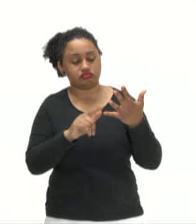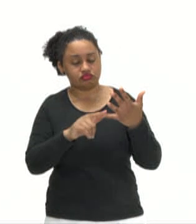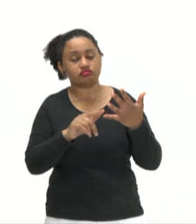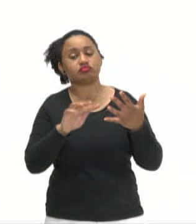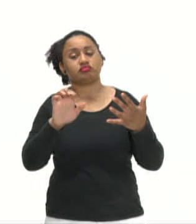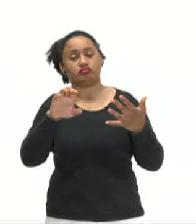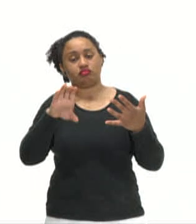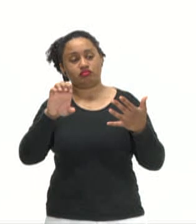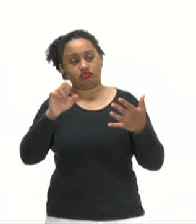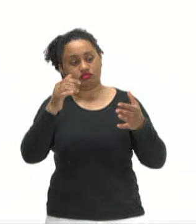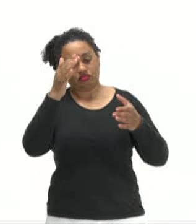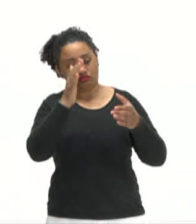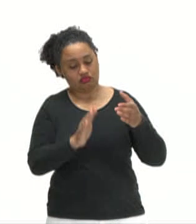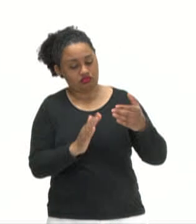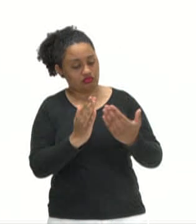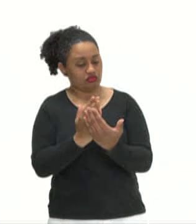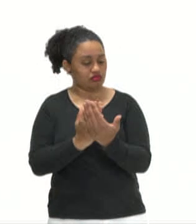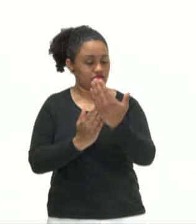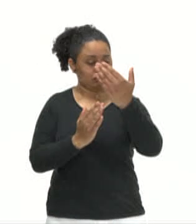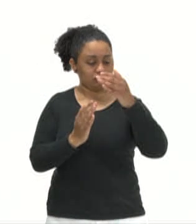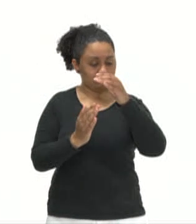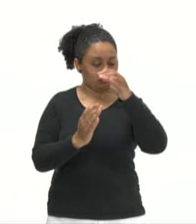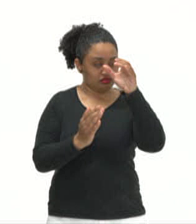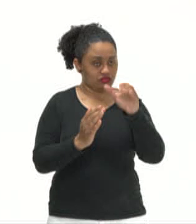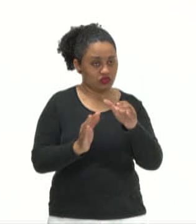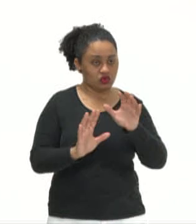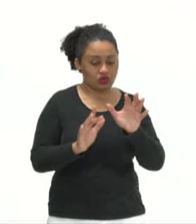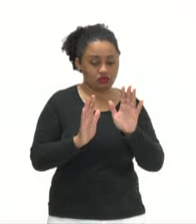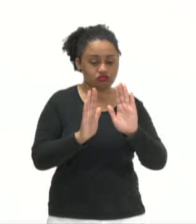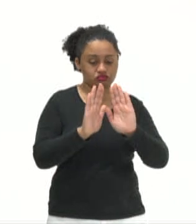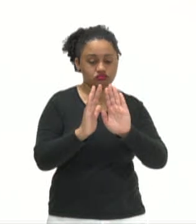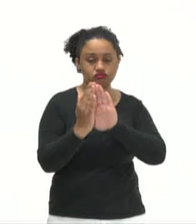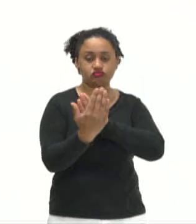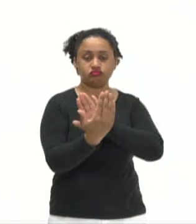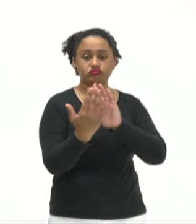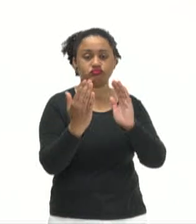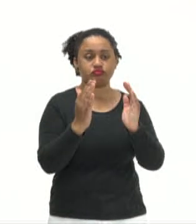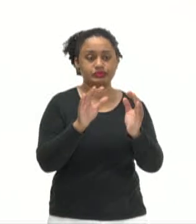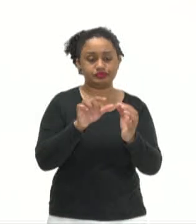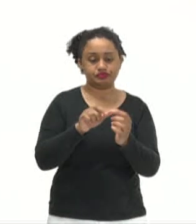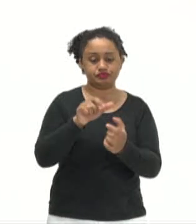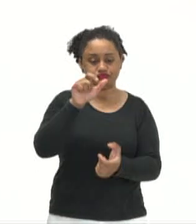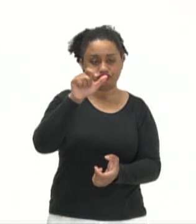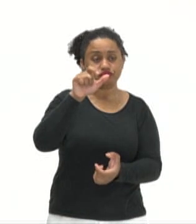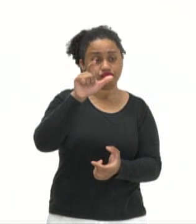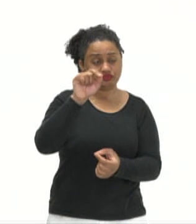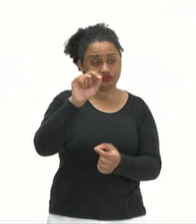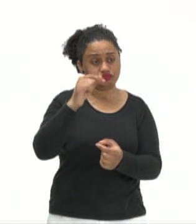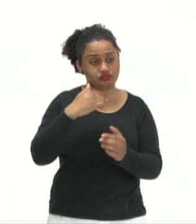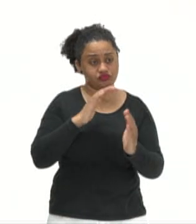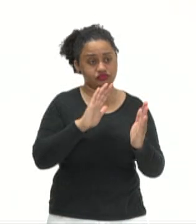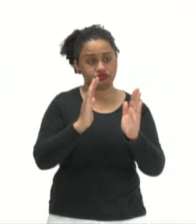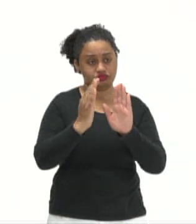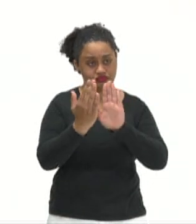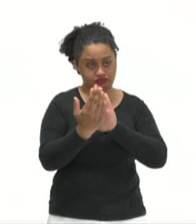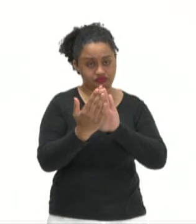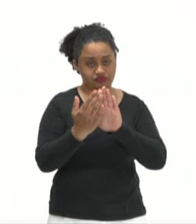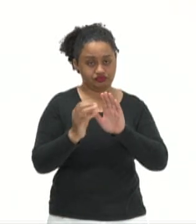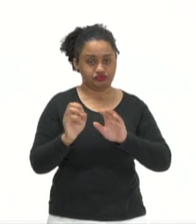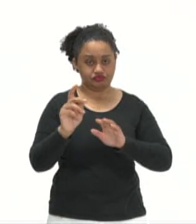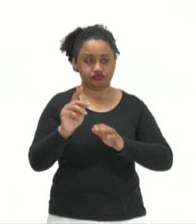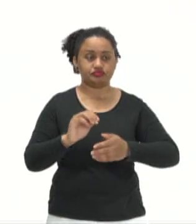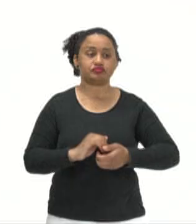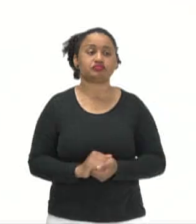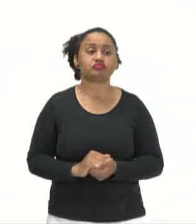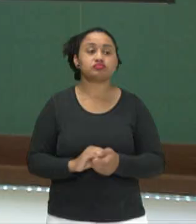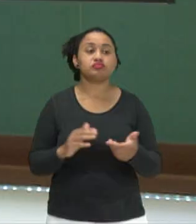já comentou, né? Que vão ser todas paralelogramos, né? Com lados opostos paralelos entre si.